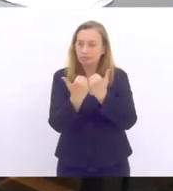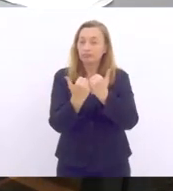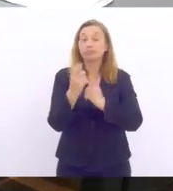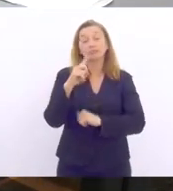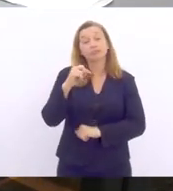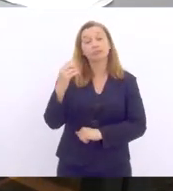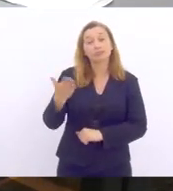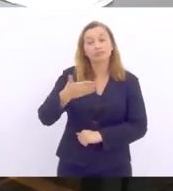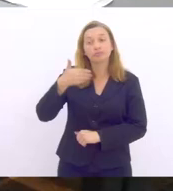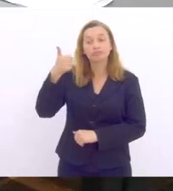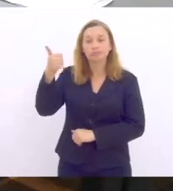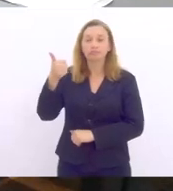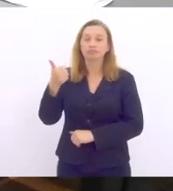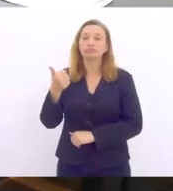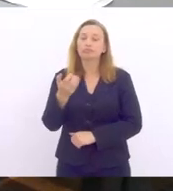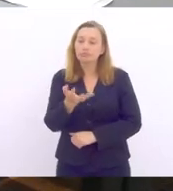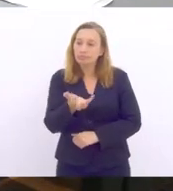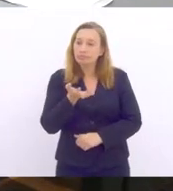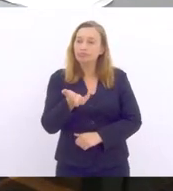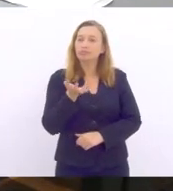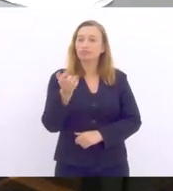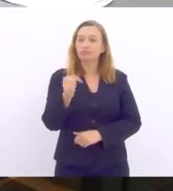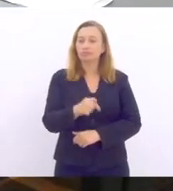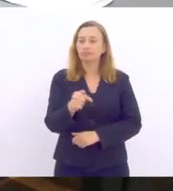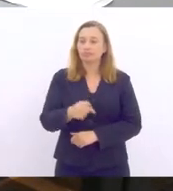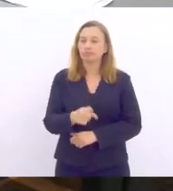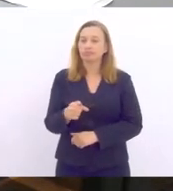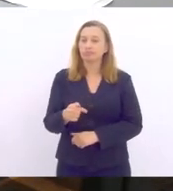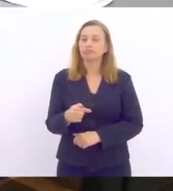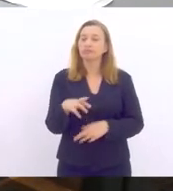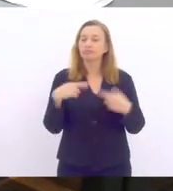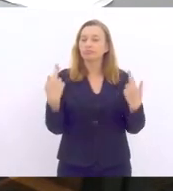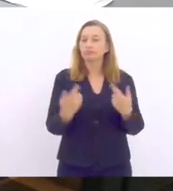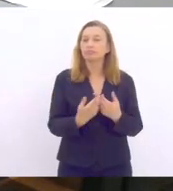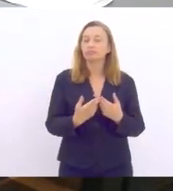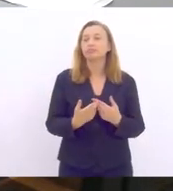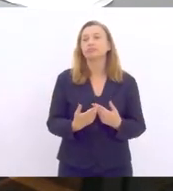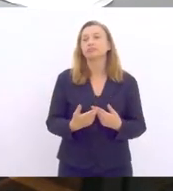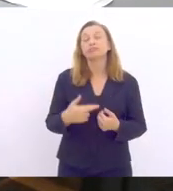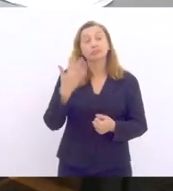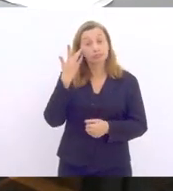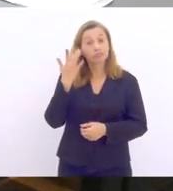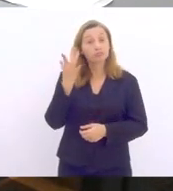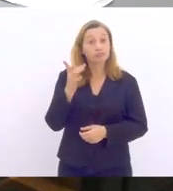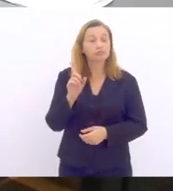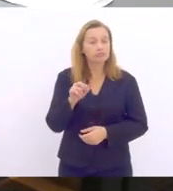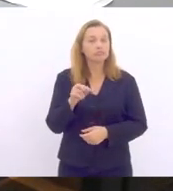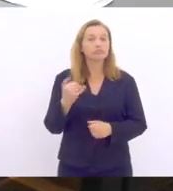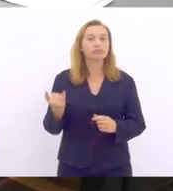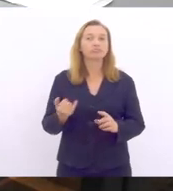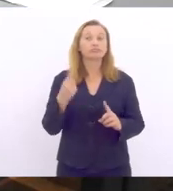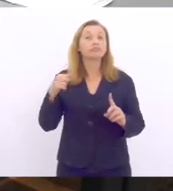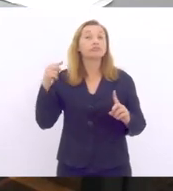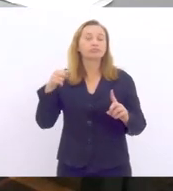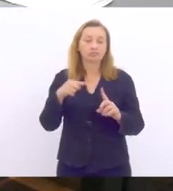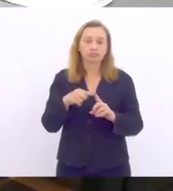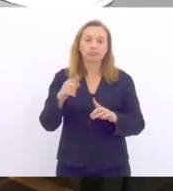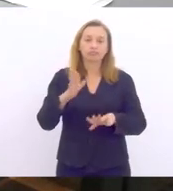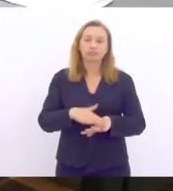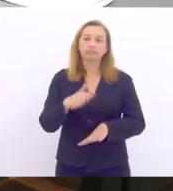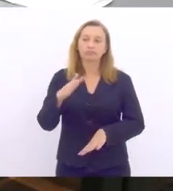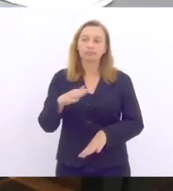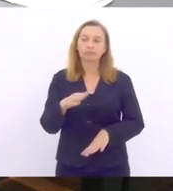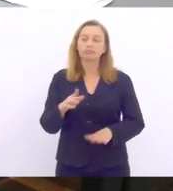bem maior que nós estamos buscando aqui nessa audiência, e acho que esse é o objetivo maior